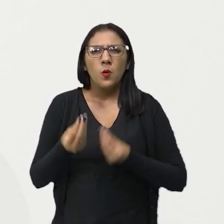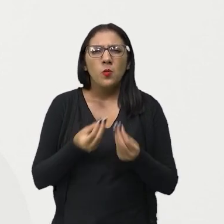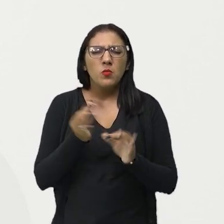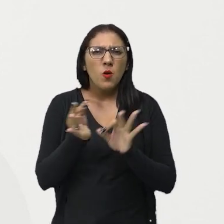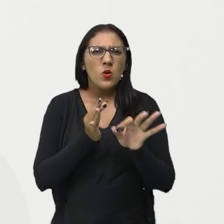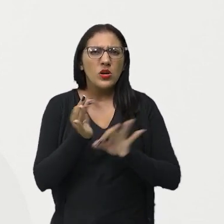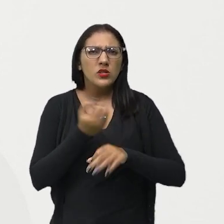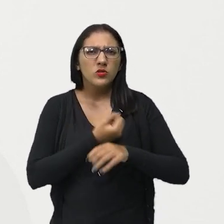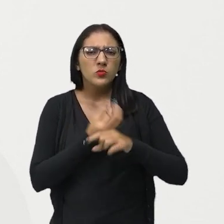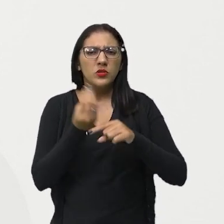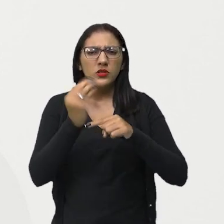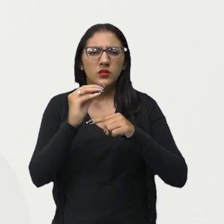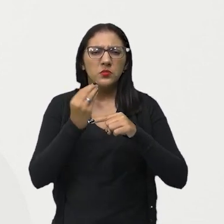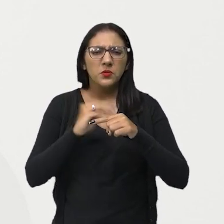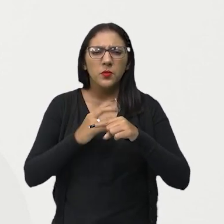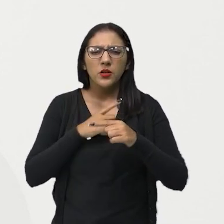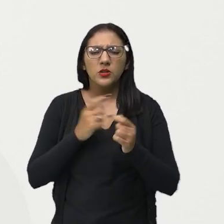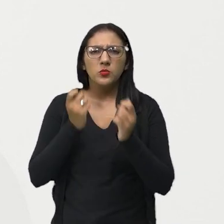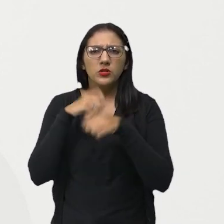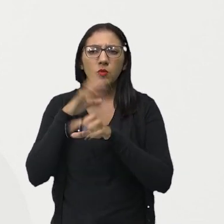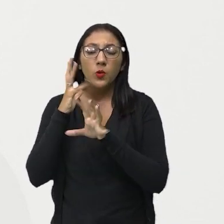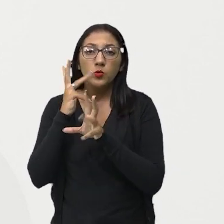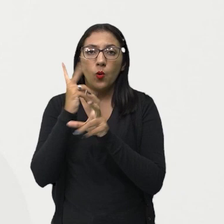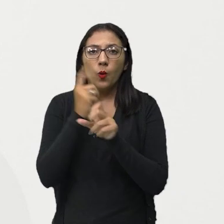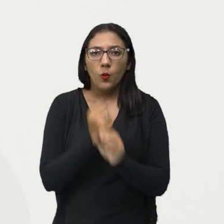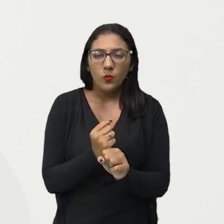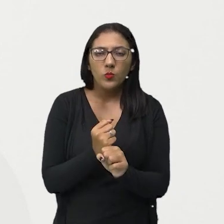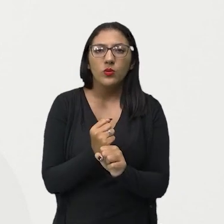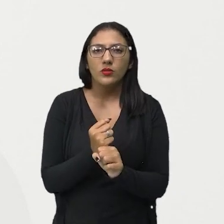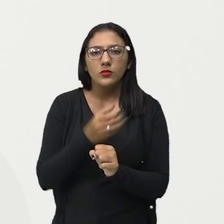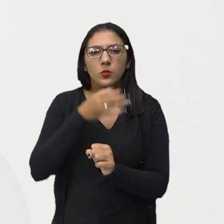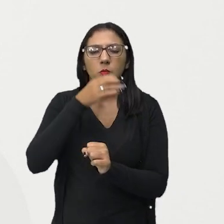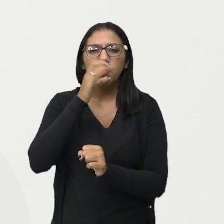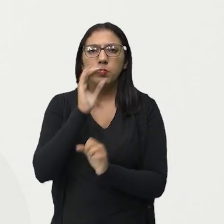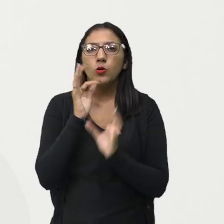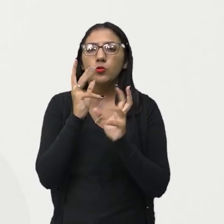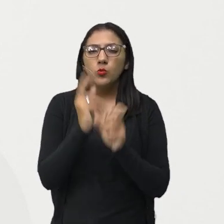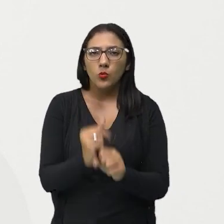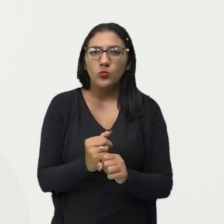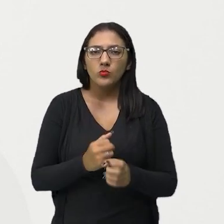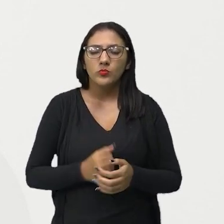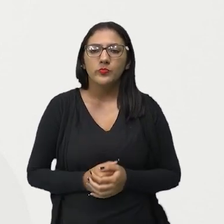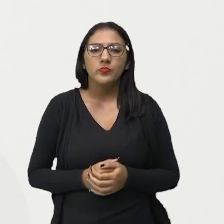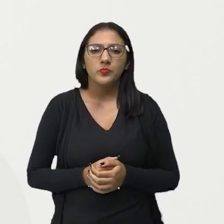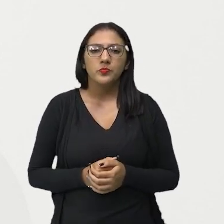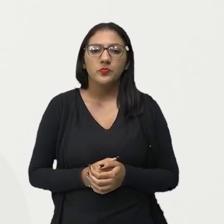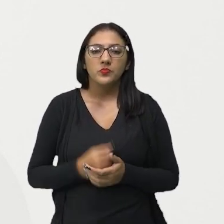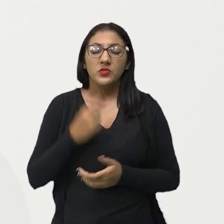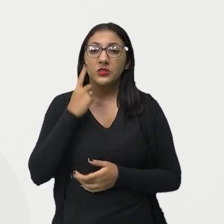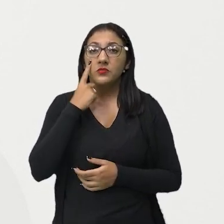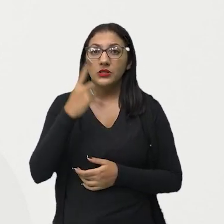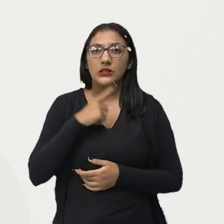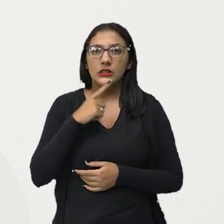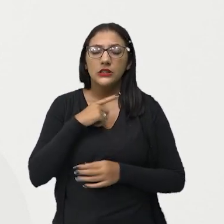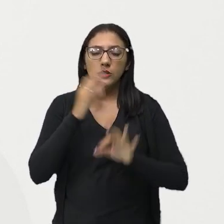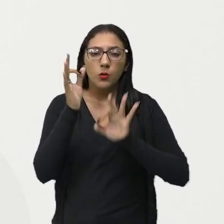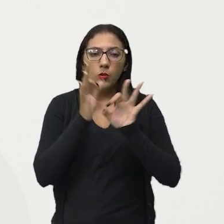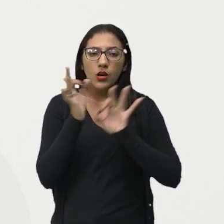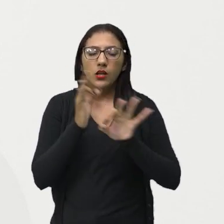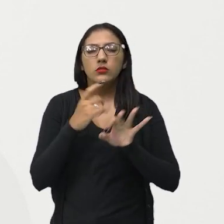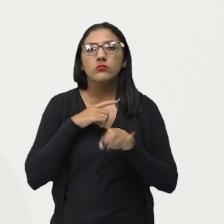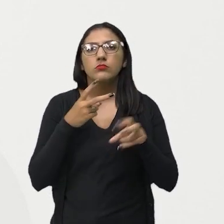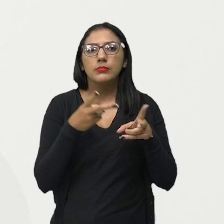de capacidade da jarra ele tomou ao todo? Nessa questão, é muito importante a